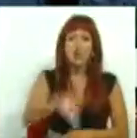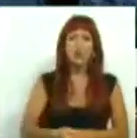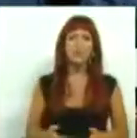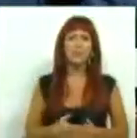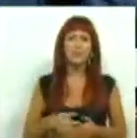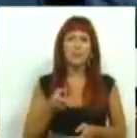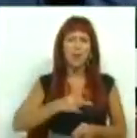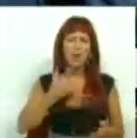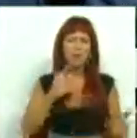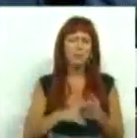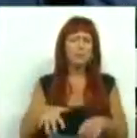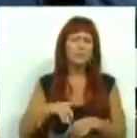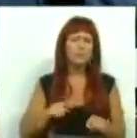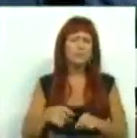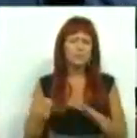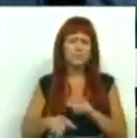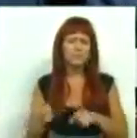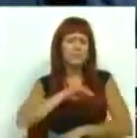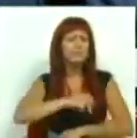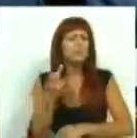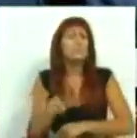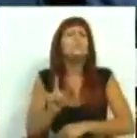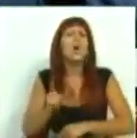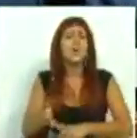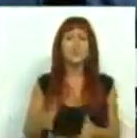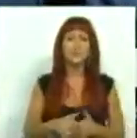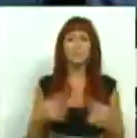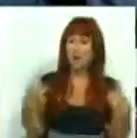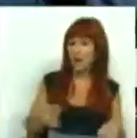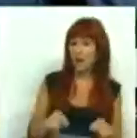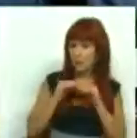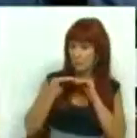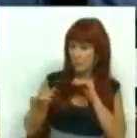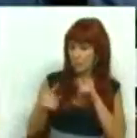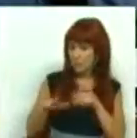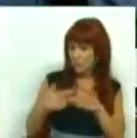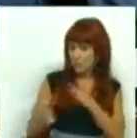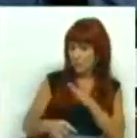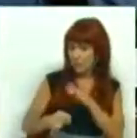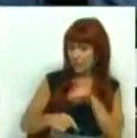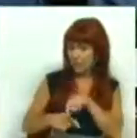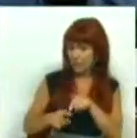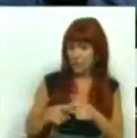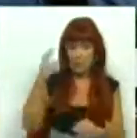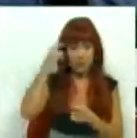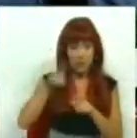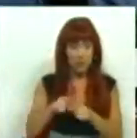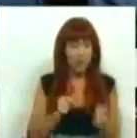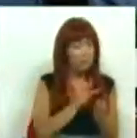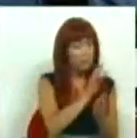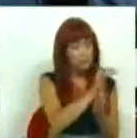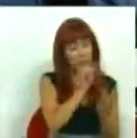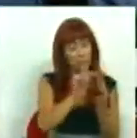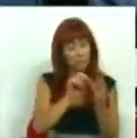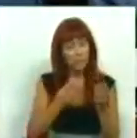seguinte: qual a verdadeira situação do Fundo de Pensões? Existe sustentabilidade para este fundo, atendendo, entre outros